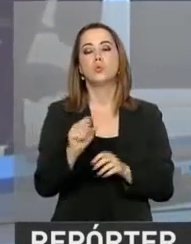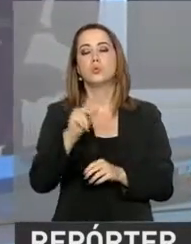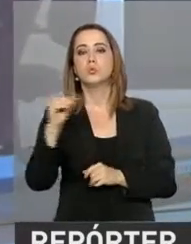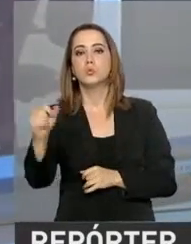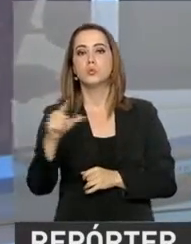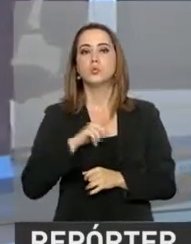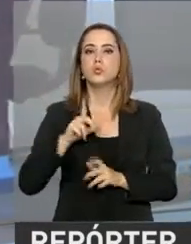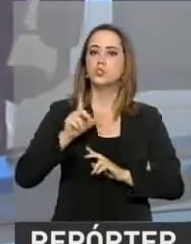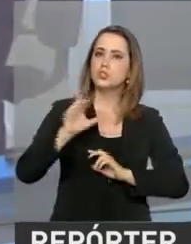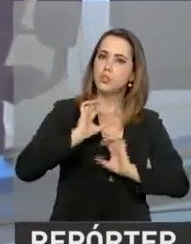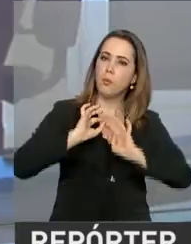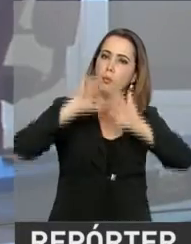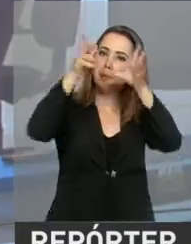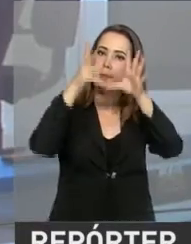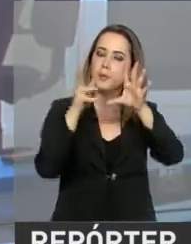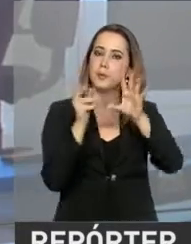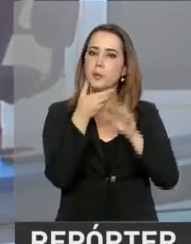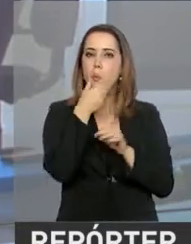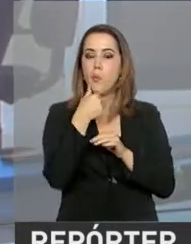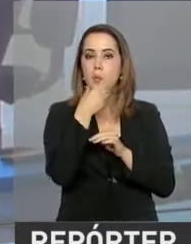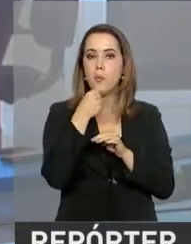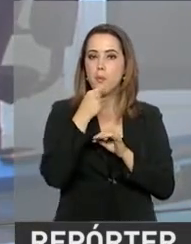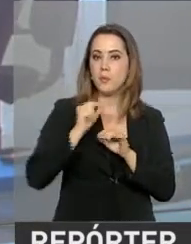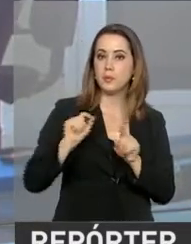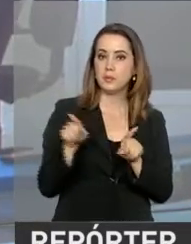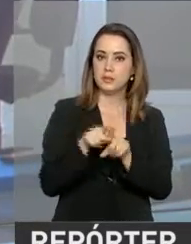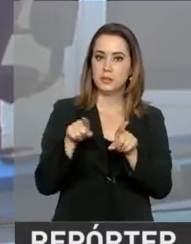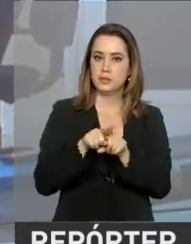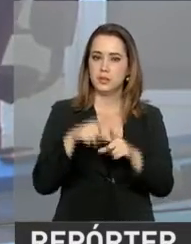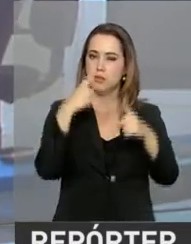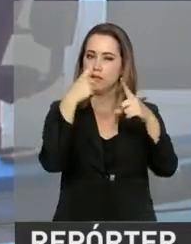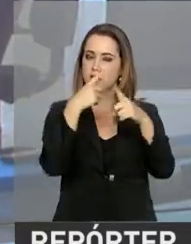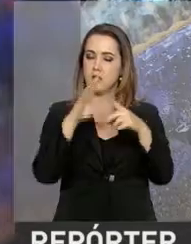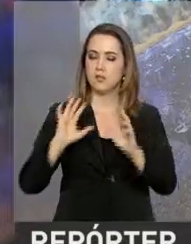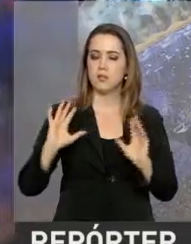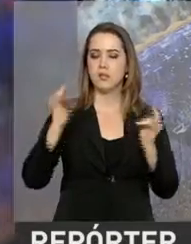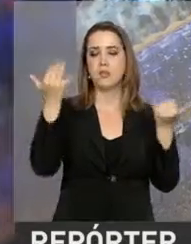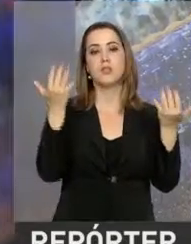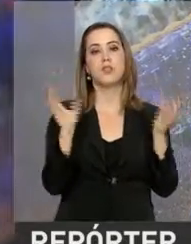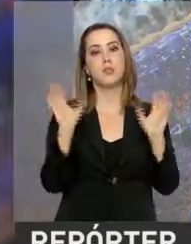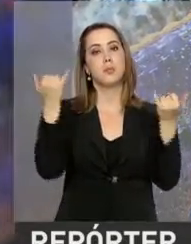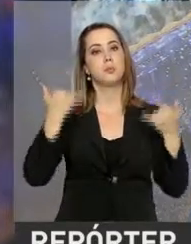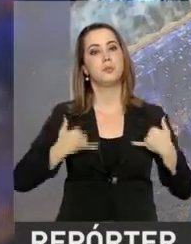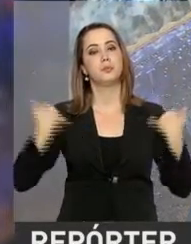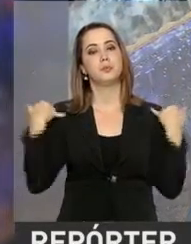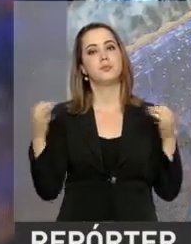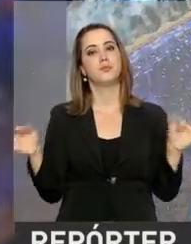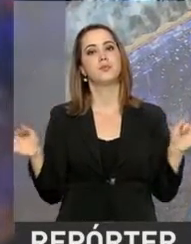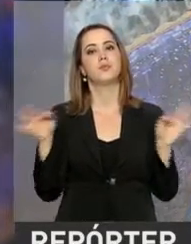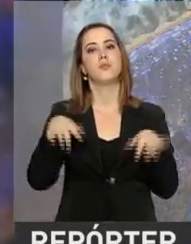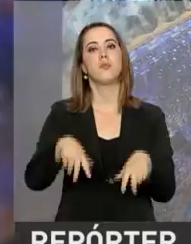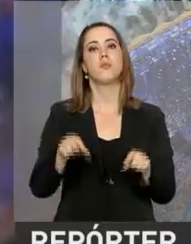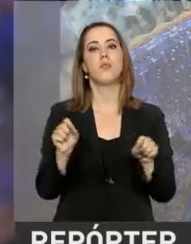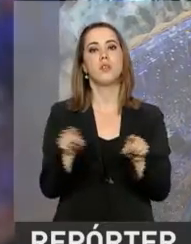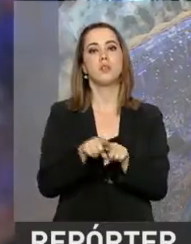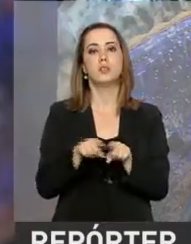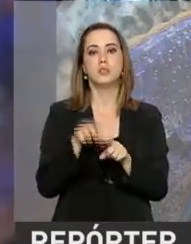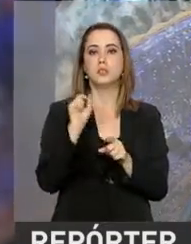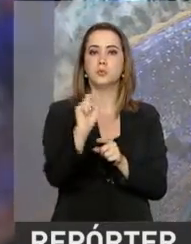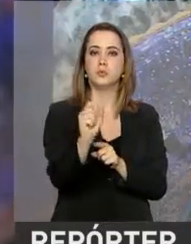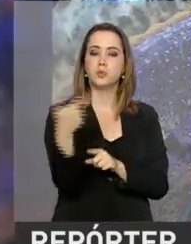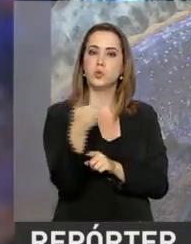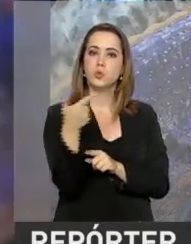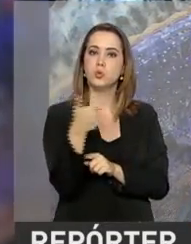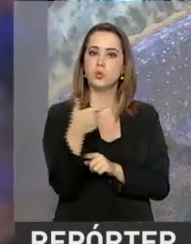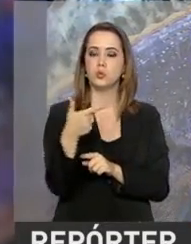masculina de vôlei a festa de encerramento repetiu o brilho da cerimônia de abertura depois de duas semanas de competições a despedida dos